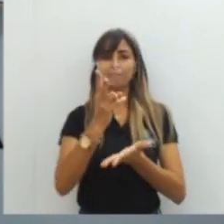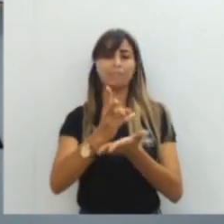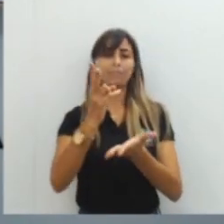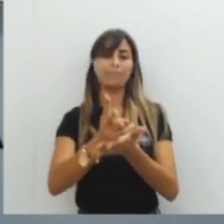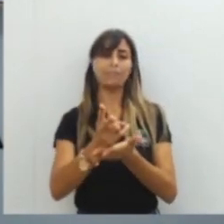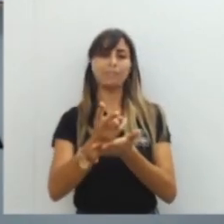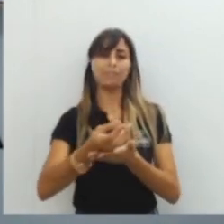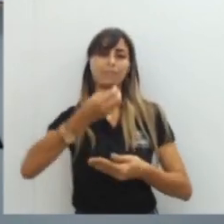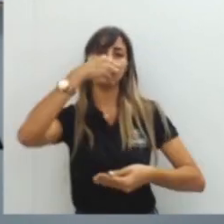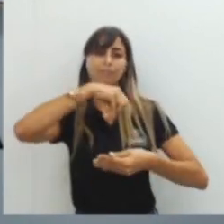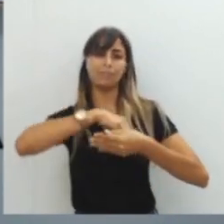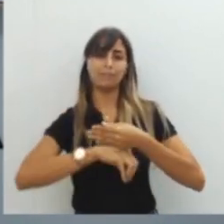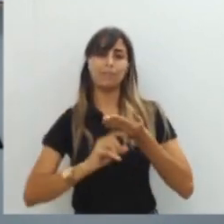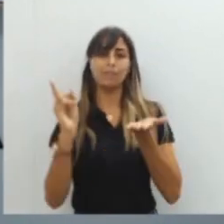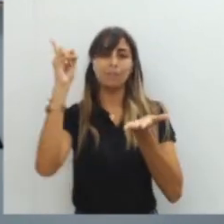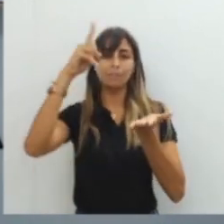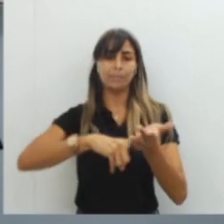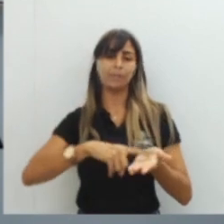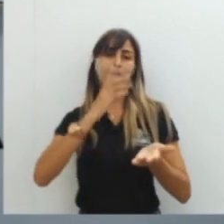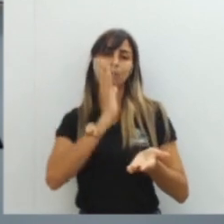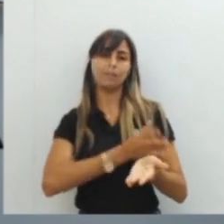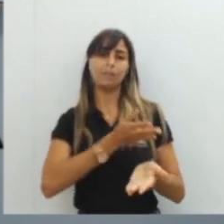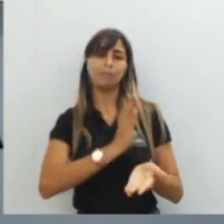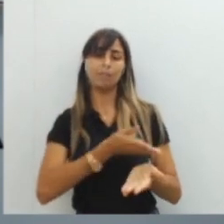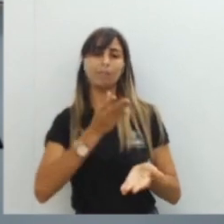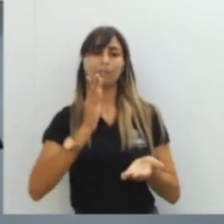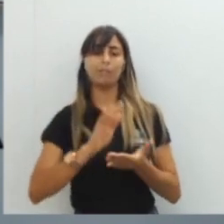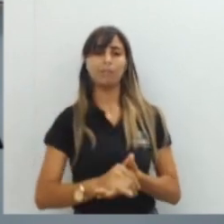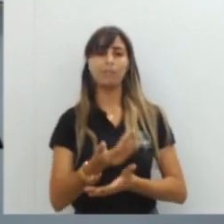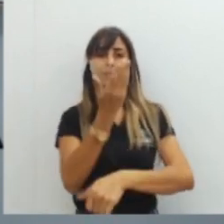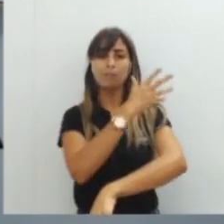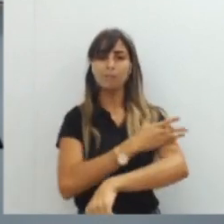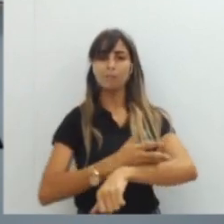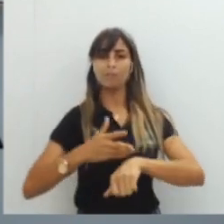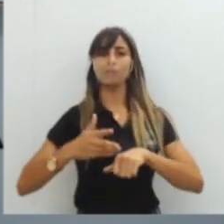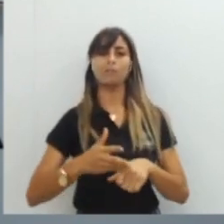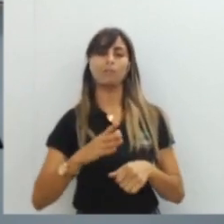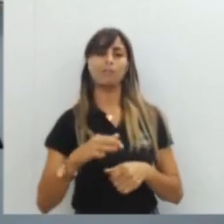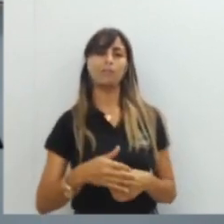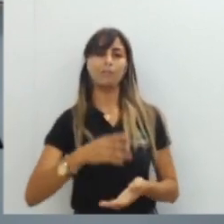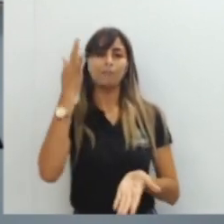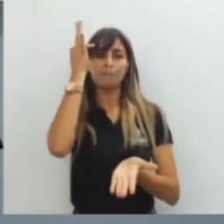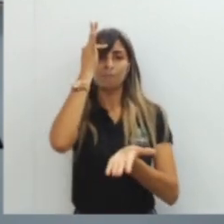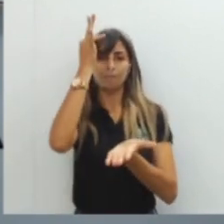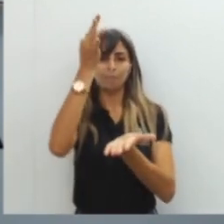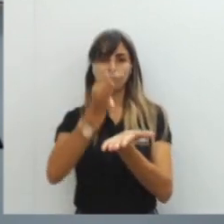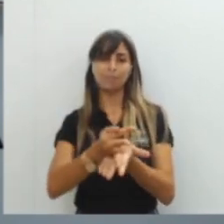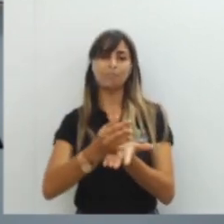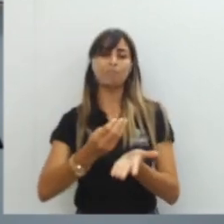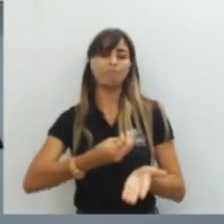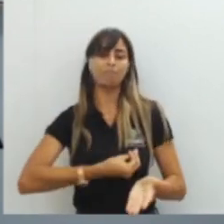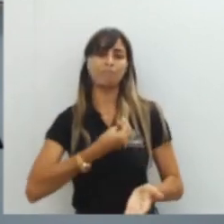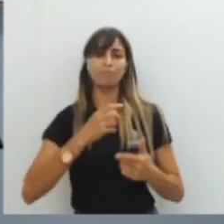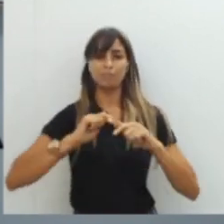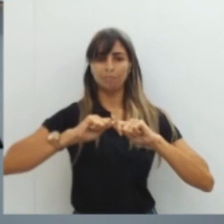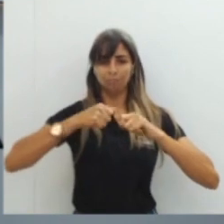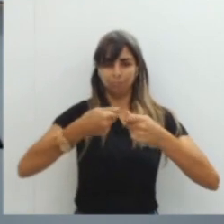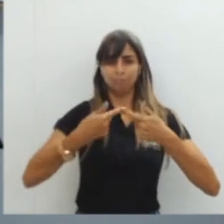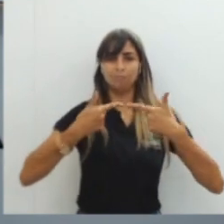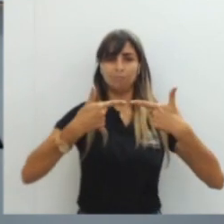na pele essa marca possui a estranha mania de ter fé na vida. Tem que ter coragem,